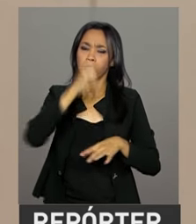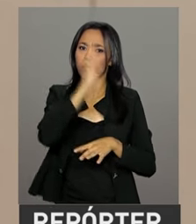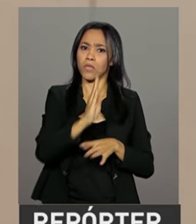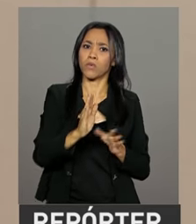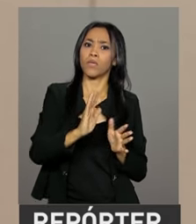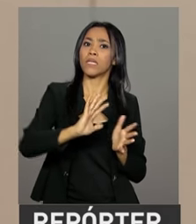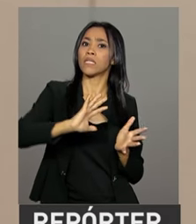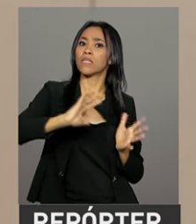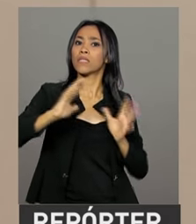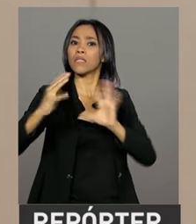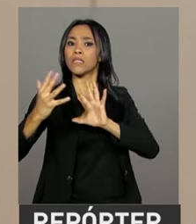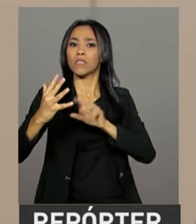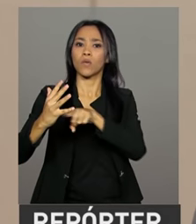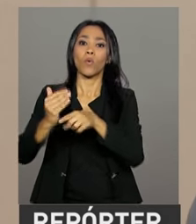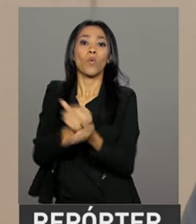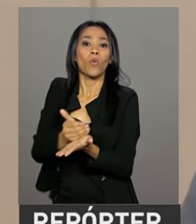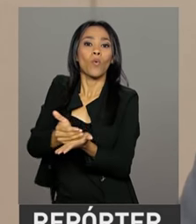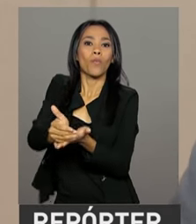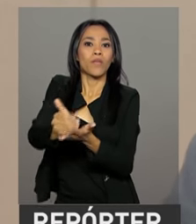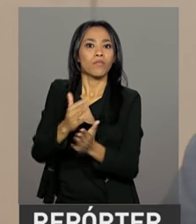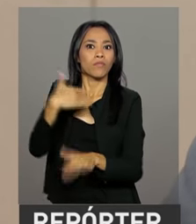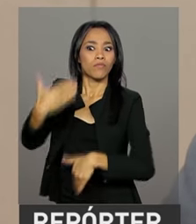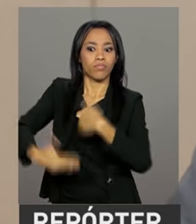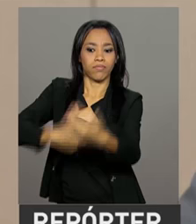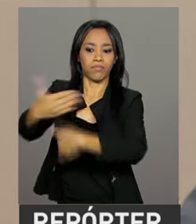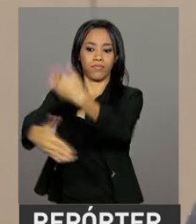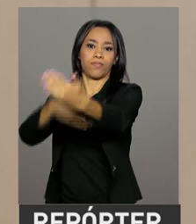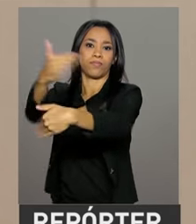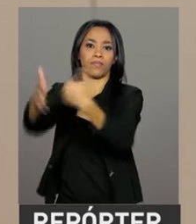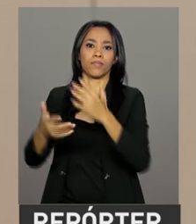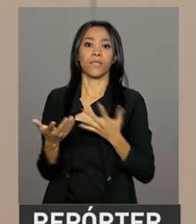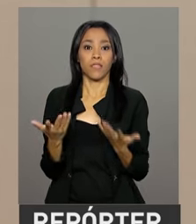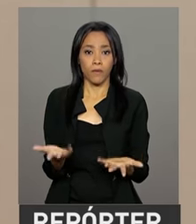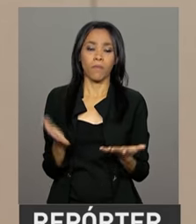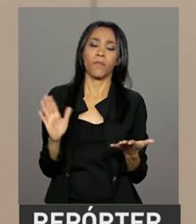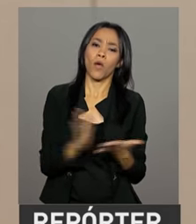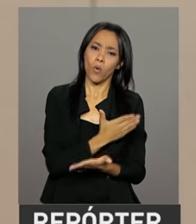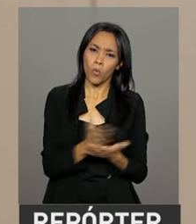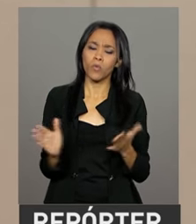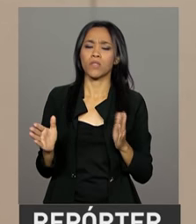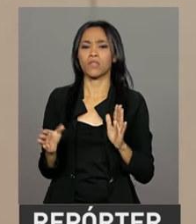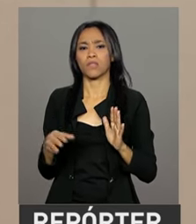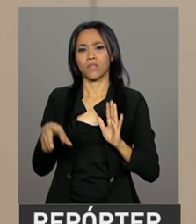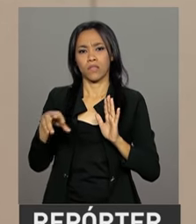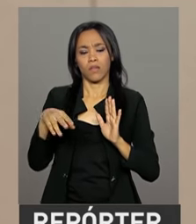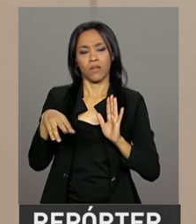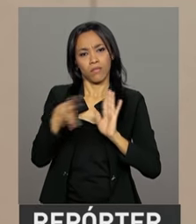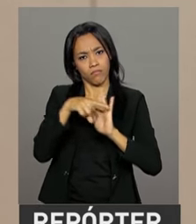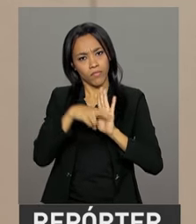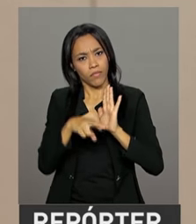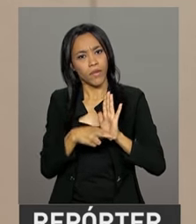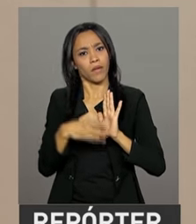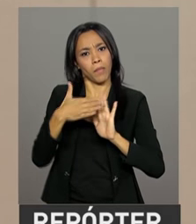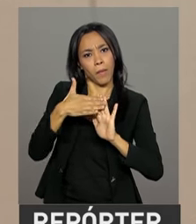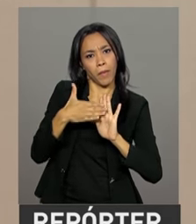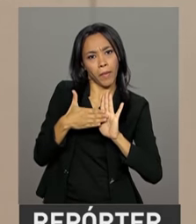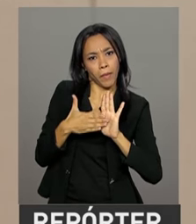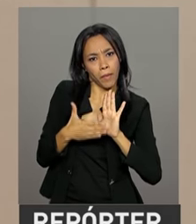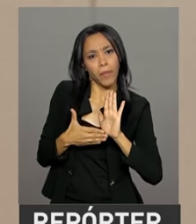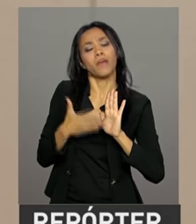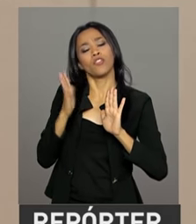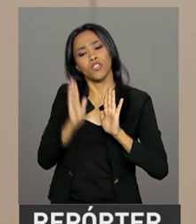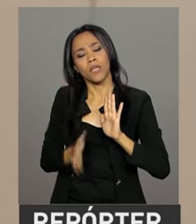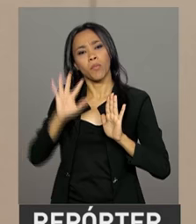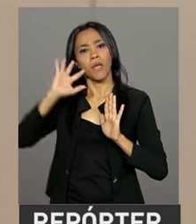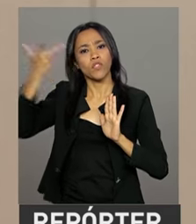e o início da retomada do brasileiro então algumas medidas nessa nesse sentido estão sendo